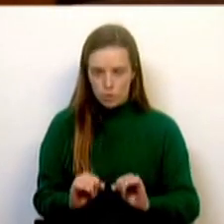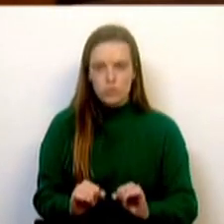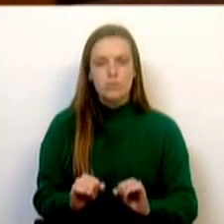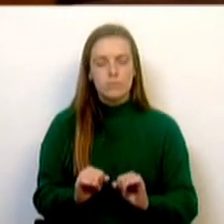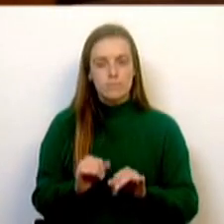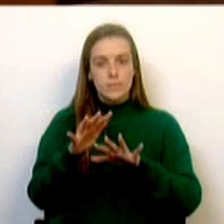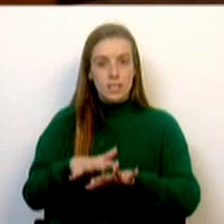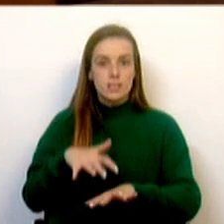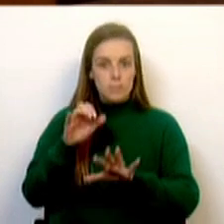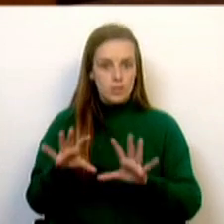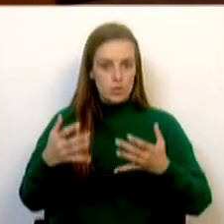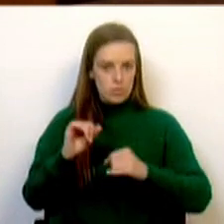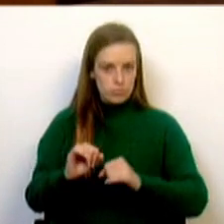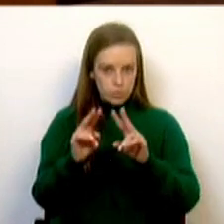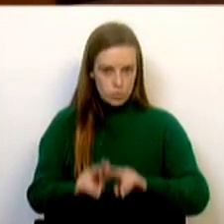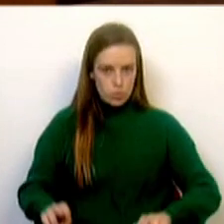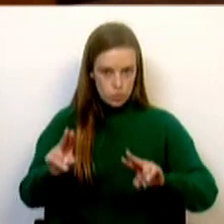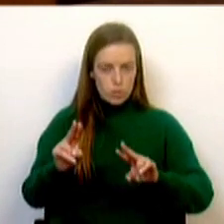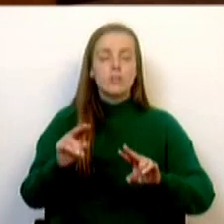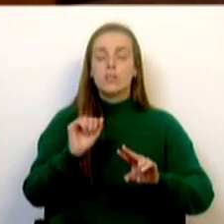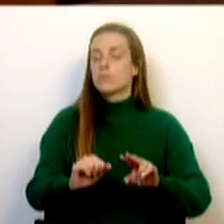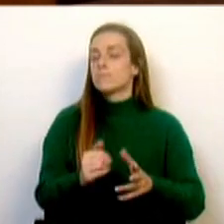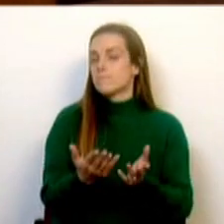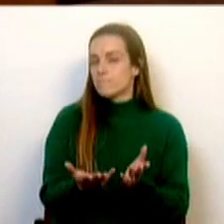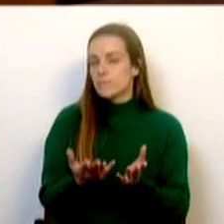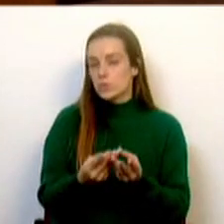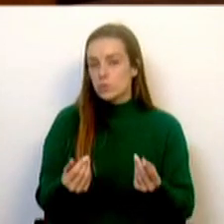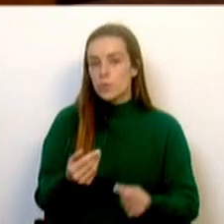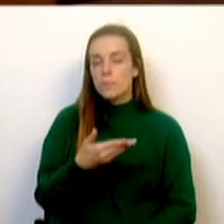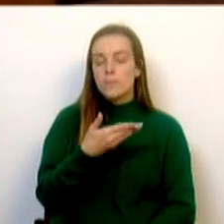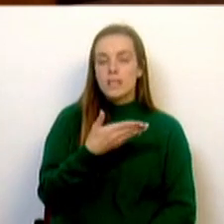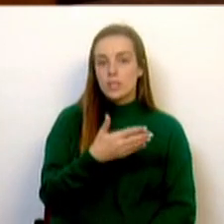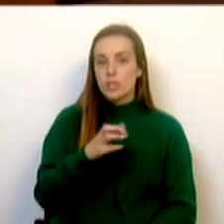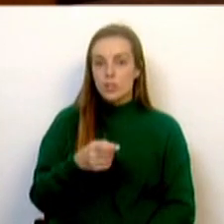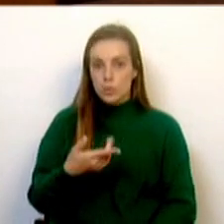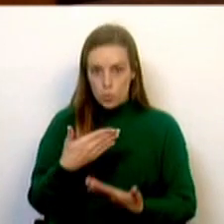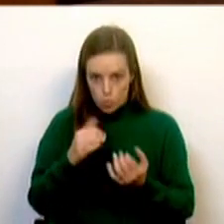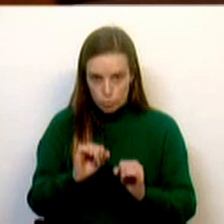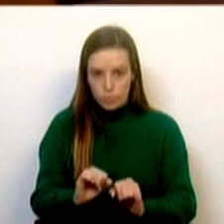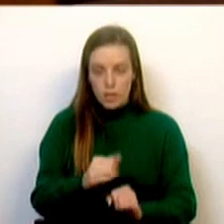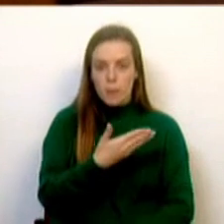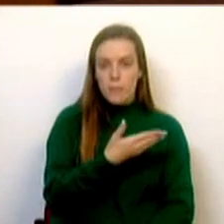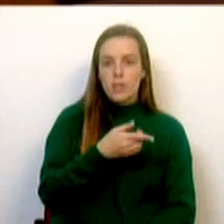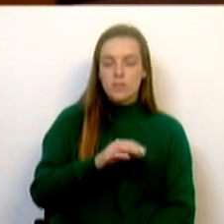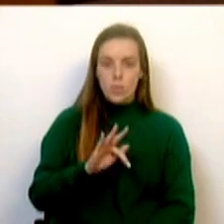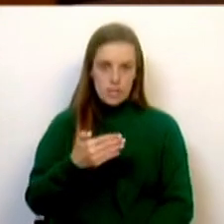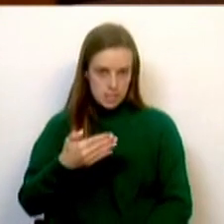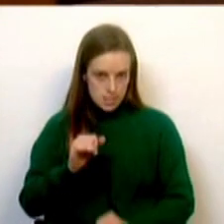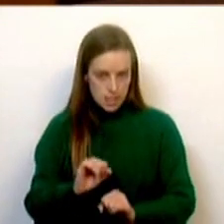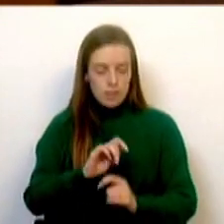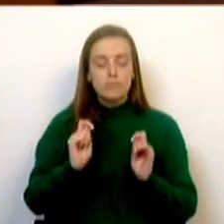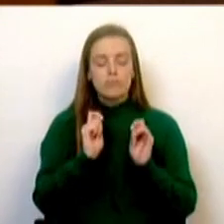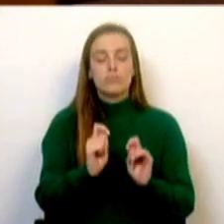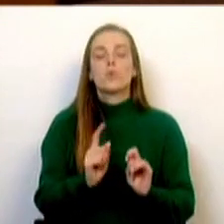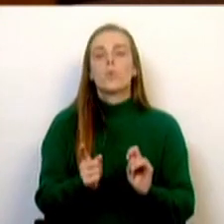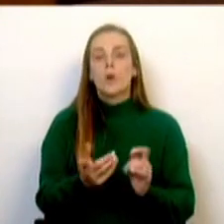Assembleia Geral das Nações Unidas através da Resolução 181, em novembro de 1947, atribuindo